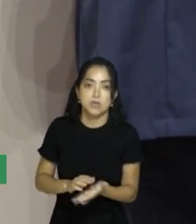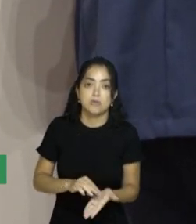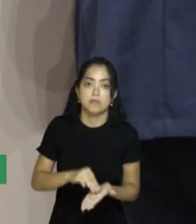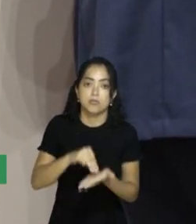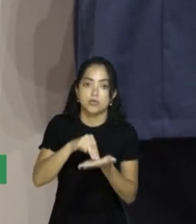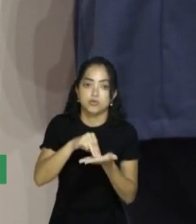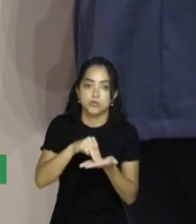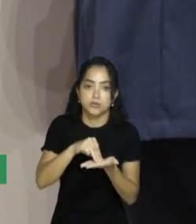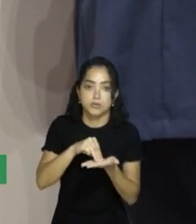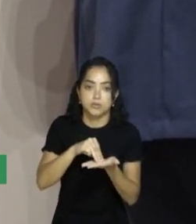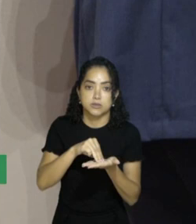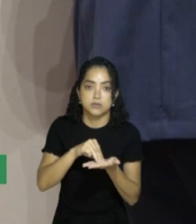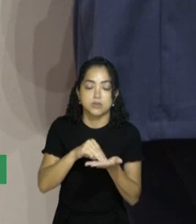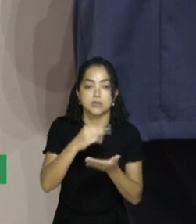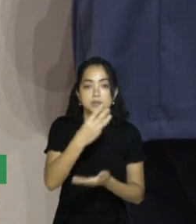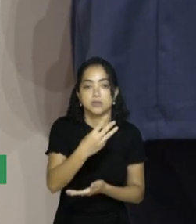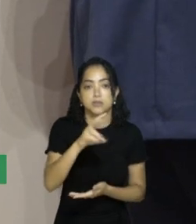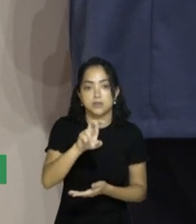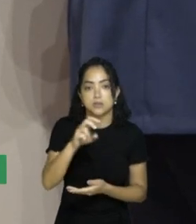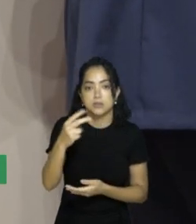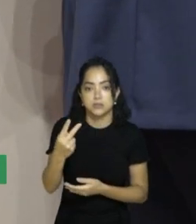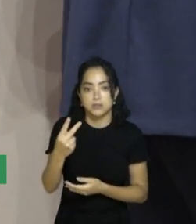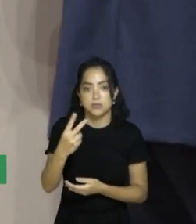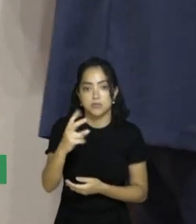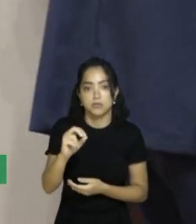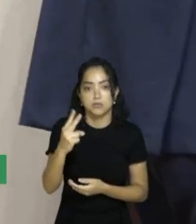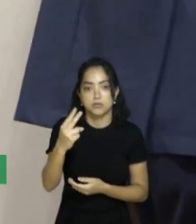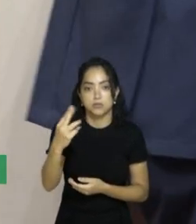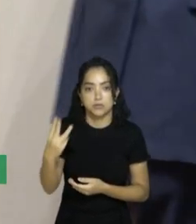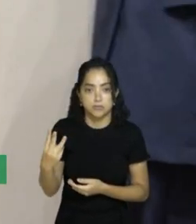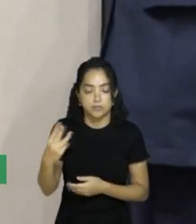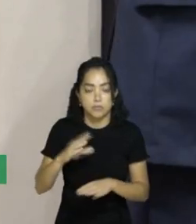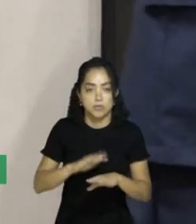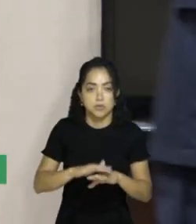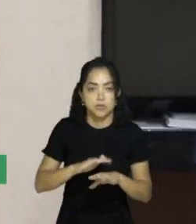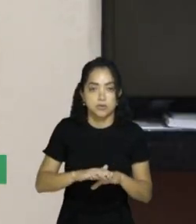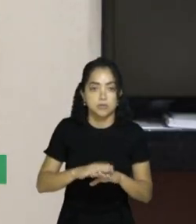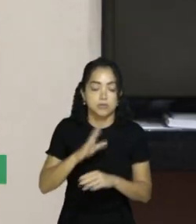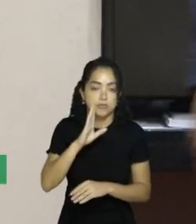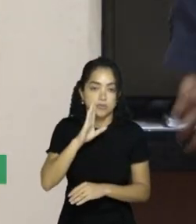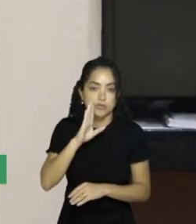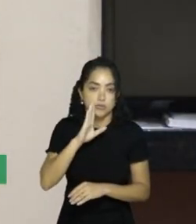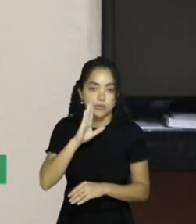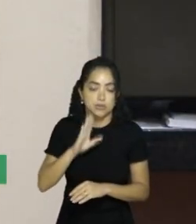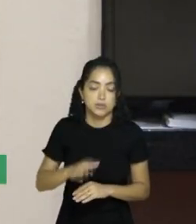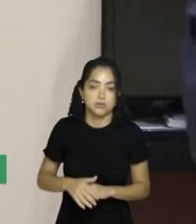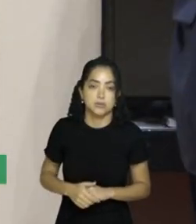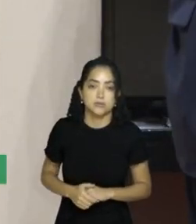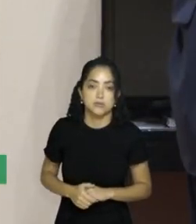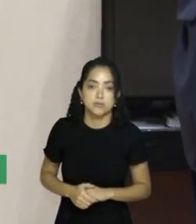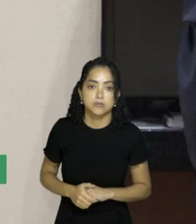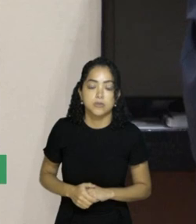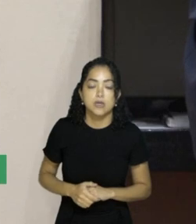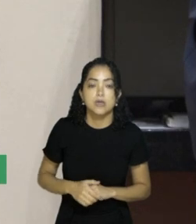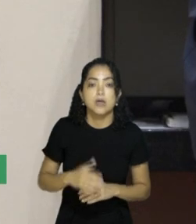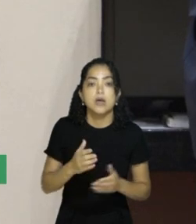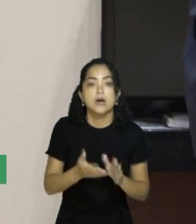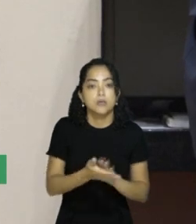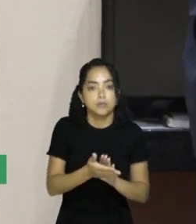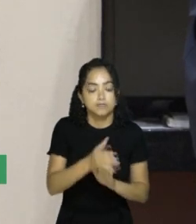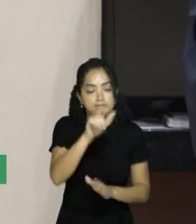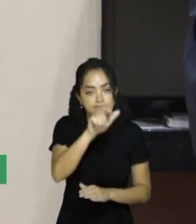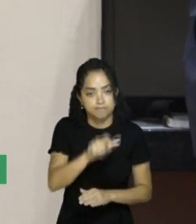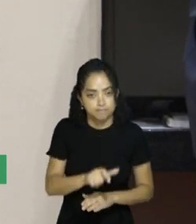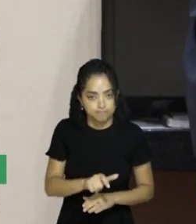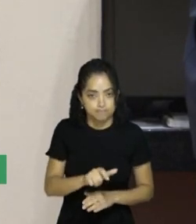Moção 352 2023 a autoria Deputado Nilson Berlanda manifestando aplausos ao Presidente do